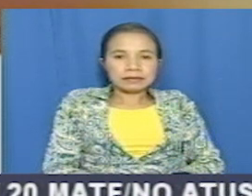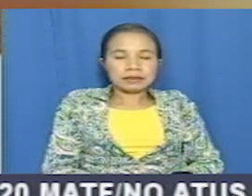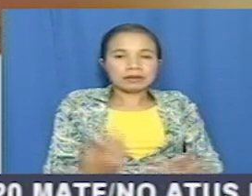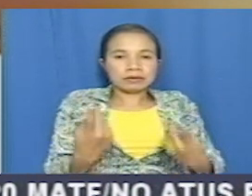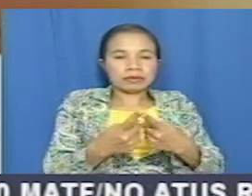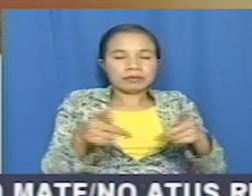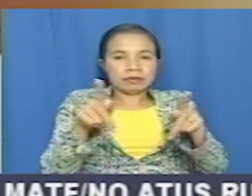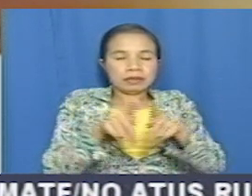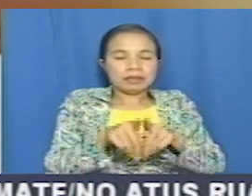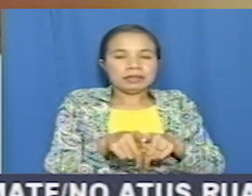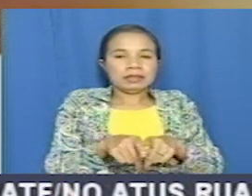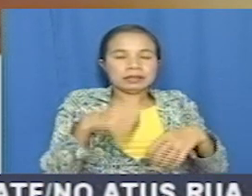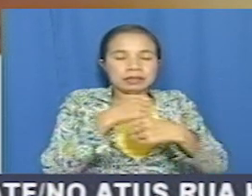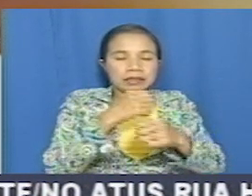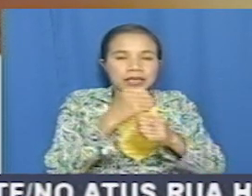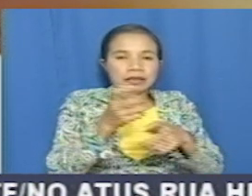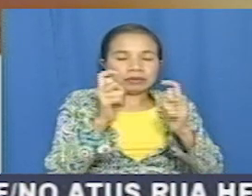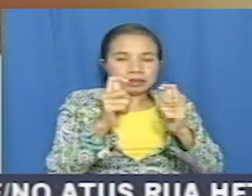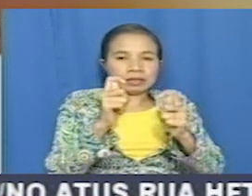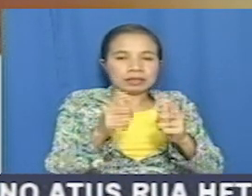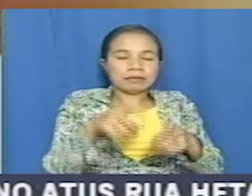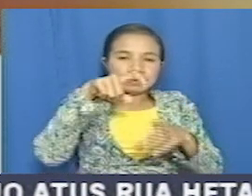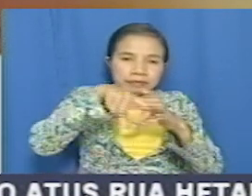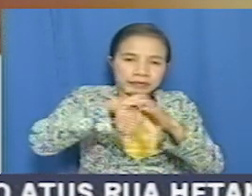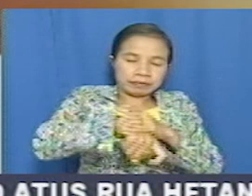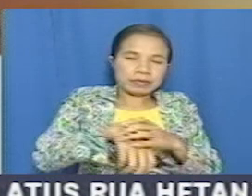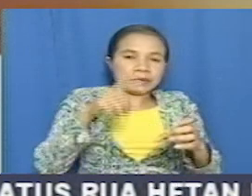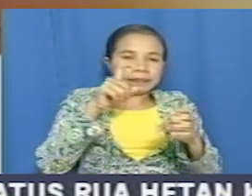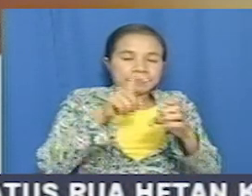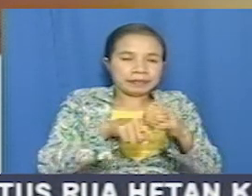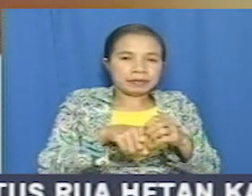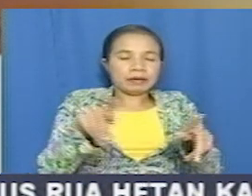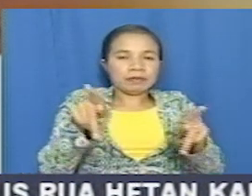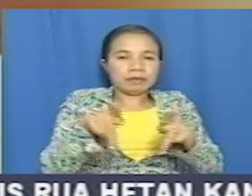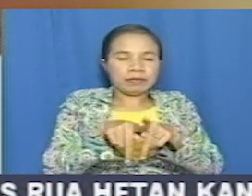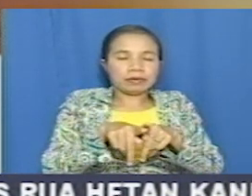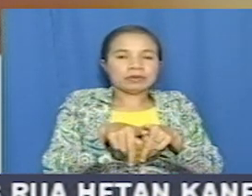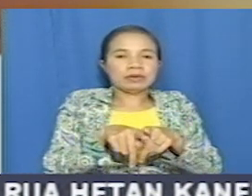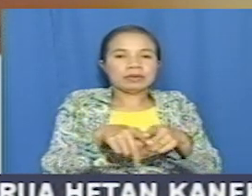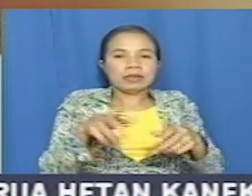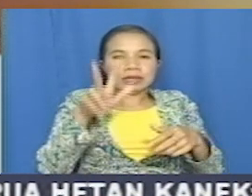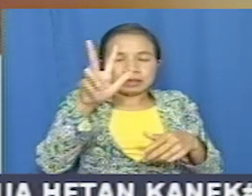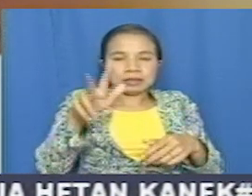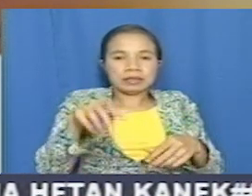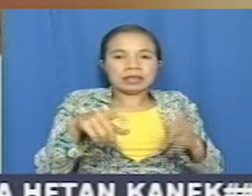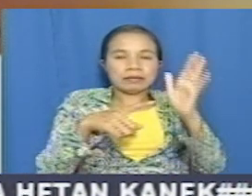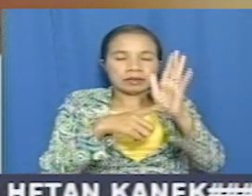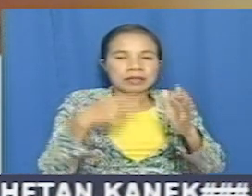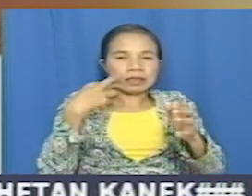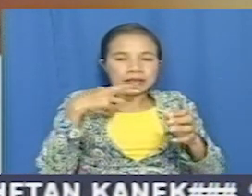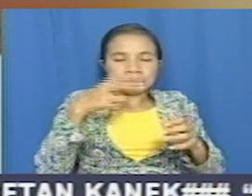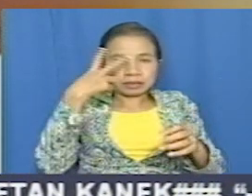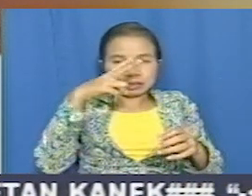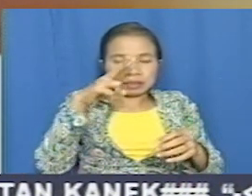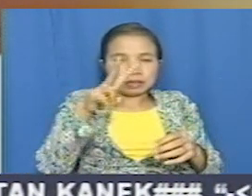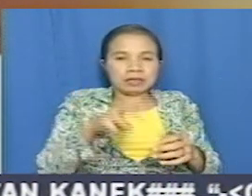Companhia Timor Resources halo endurance test ba perfuração minerais poço feto mouse Bahira terceira parte apresenta resultado